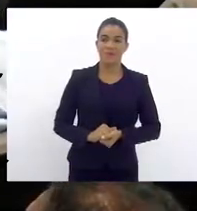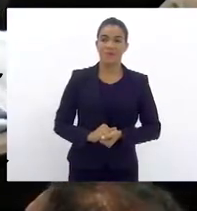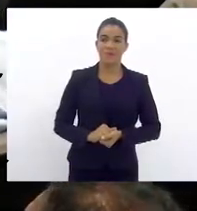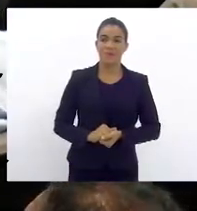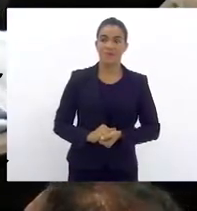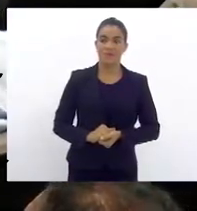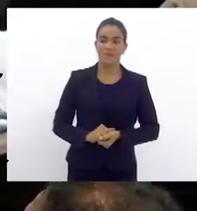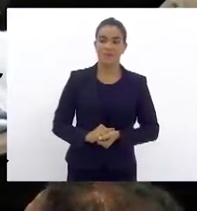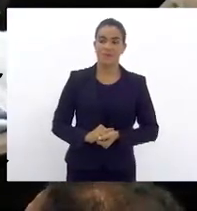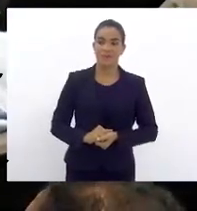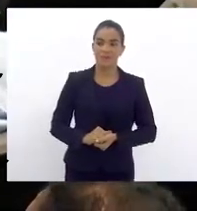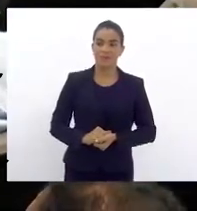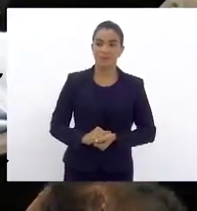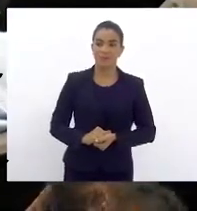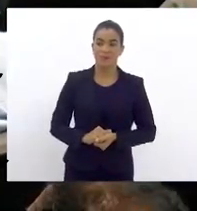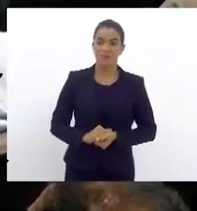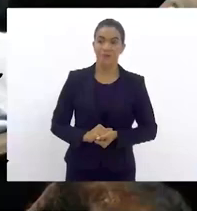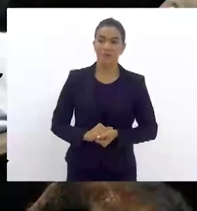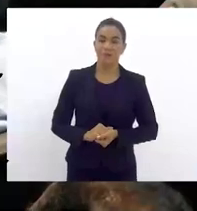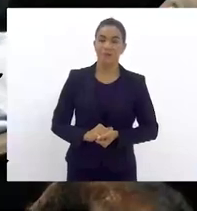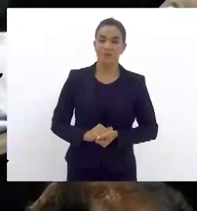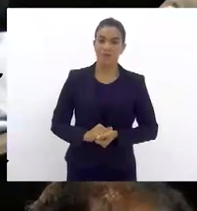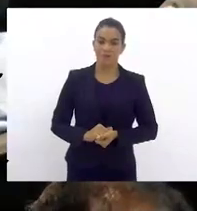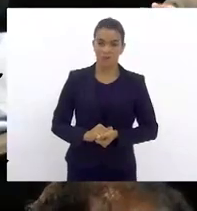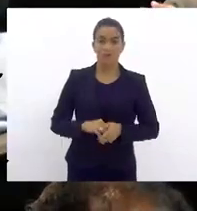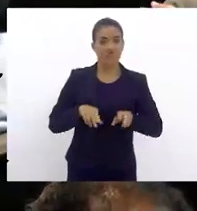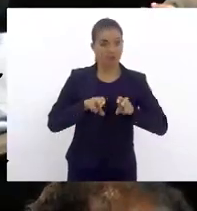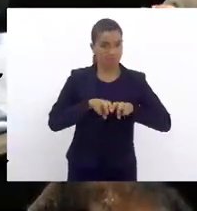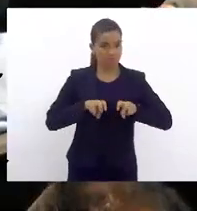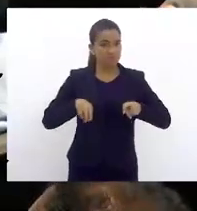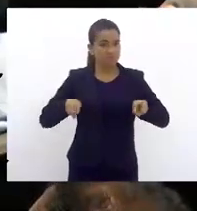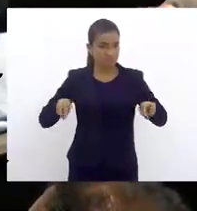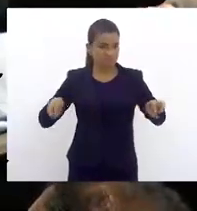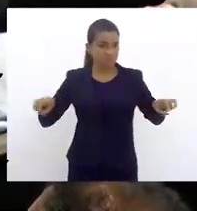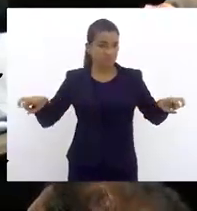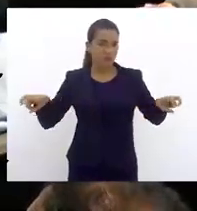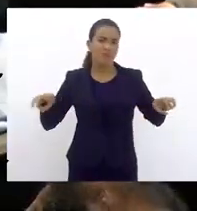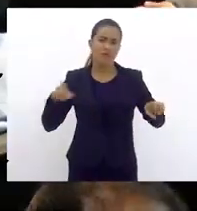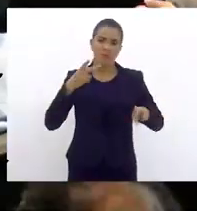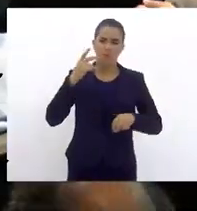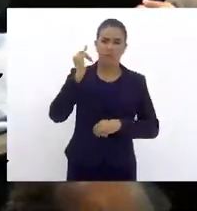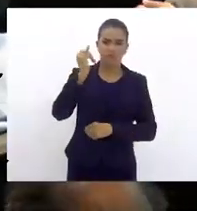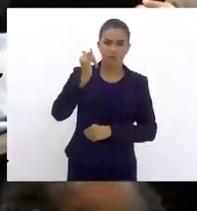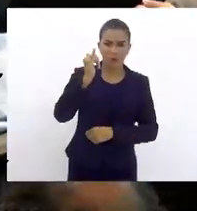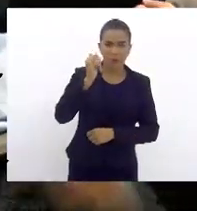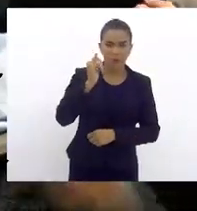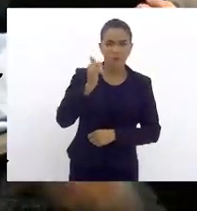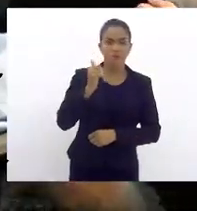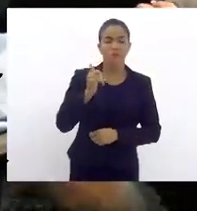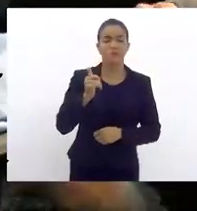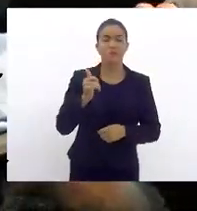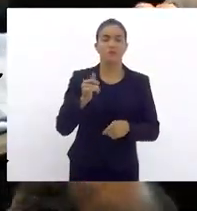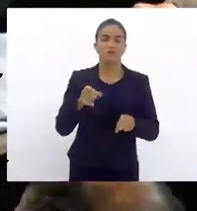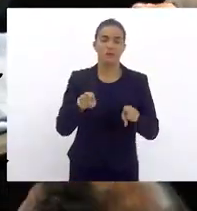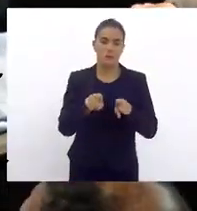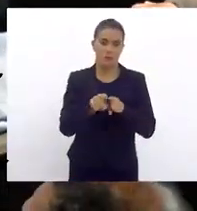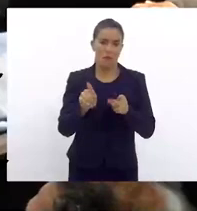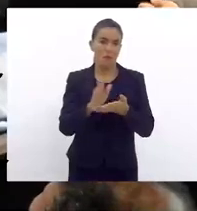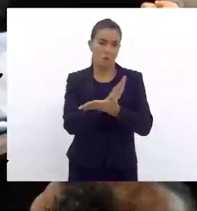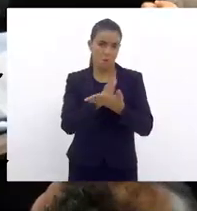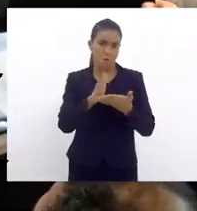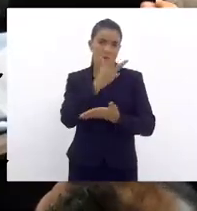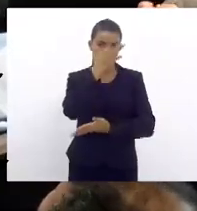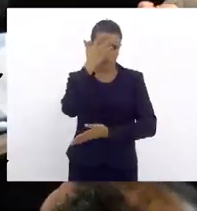tá bom instalado aqui a mesa nós vamos estar fazendo anúncio daqui a pouco alguns as pessoas também